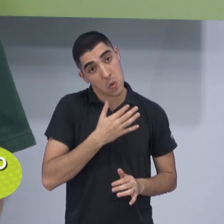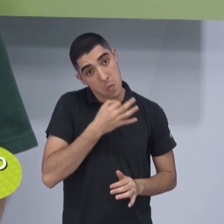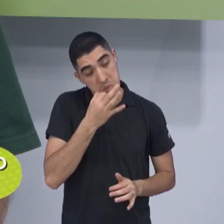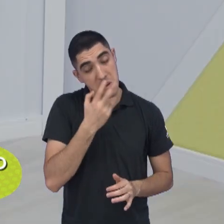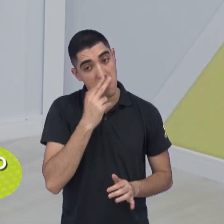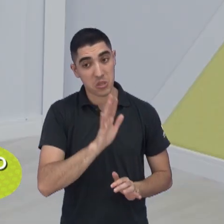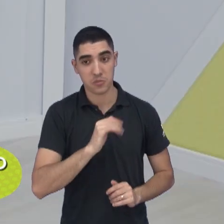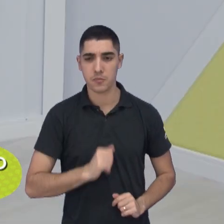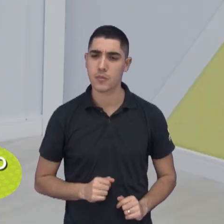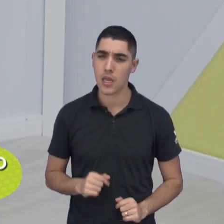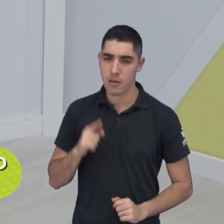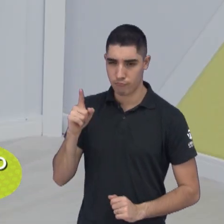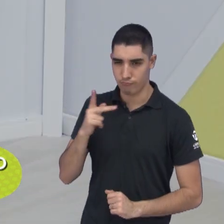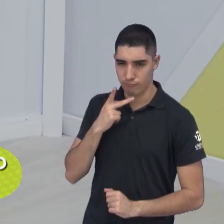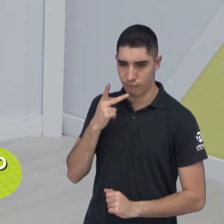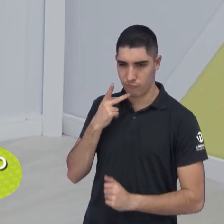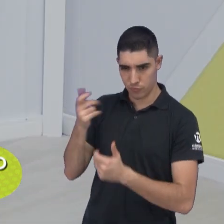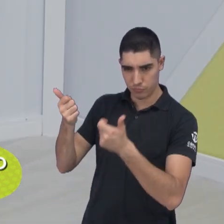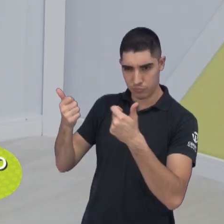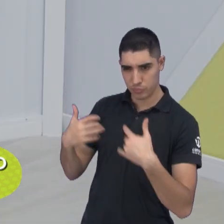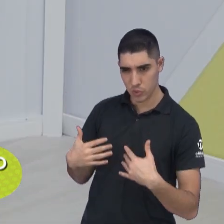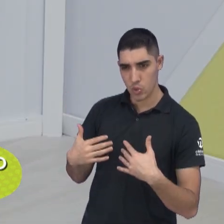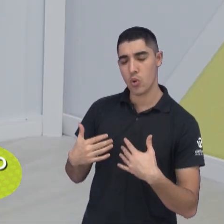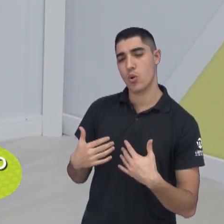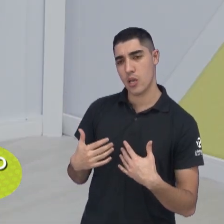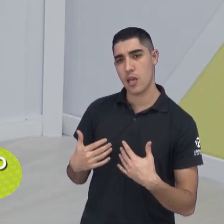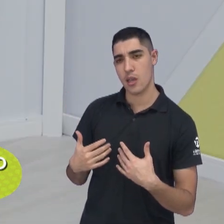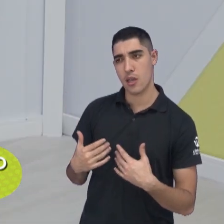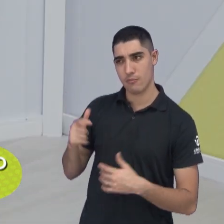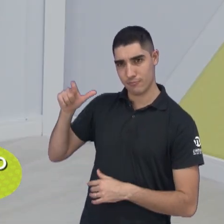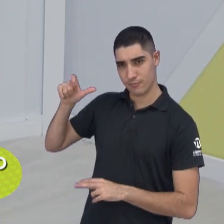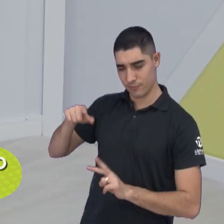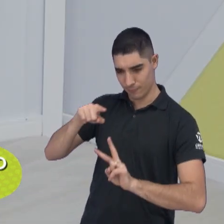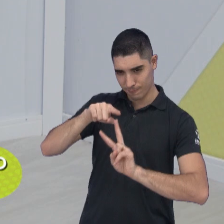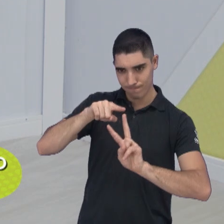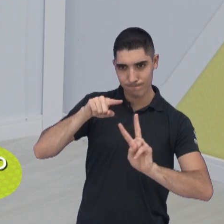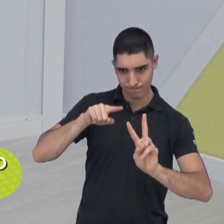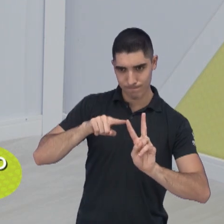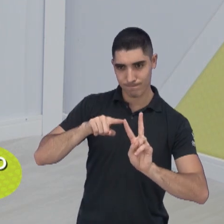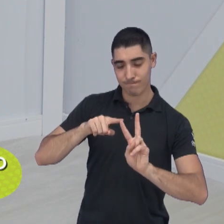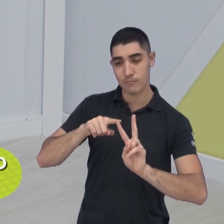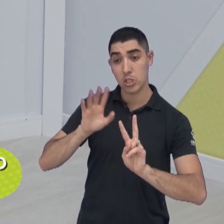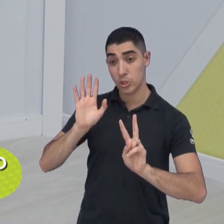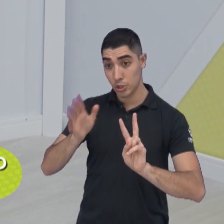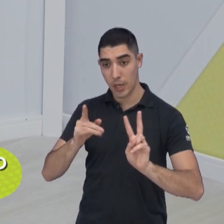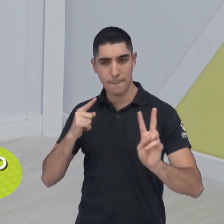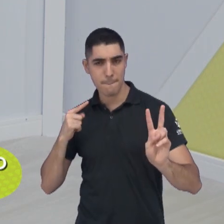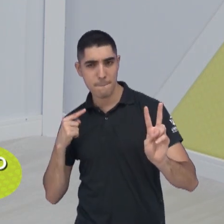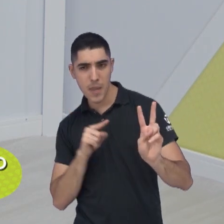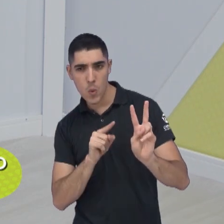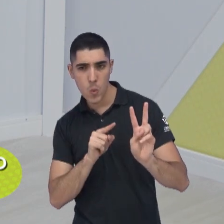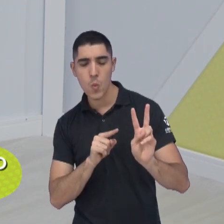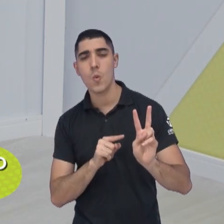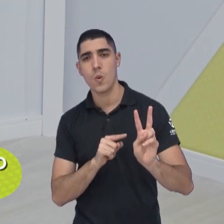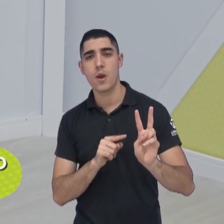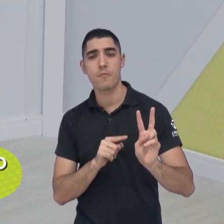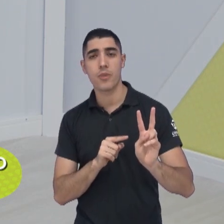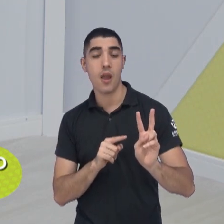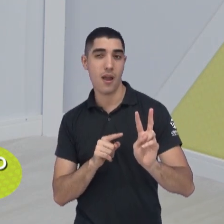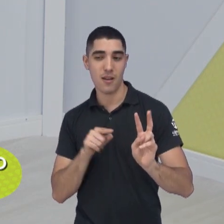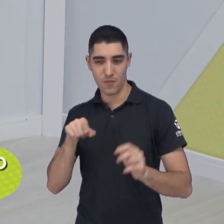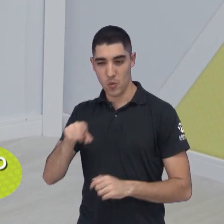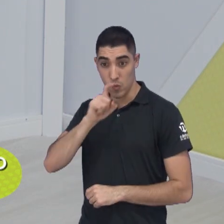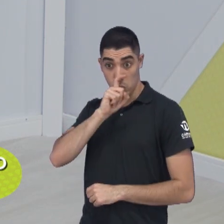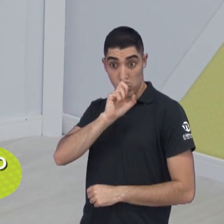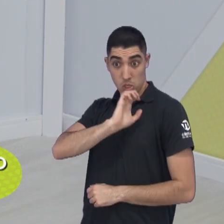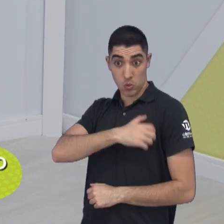trabalho. Em cima disso que você está falando, o Sid Clay e o próprio técnico foram questionados. O São José tem no elenco,